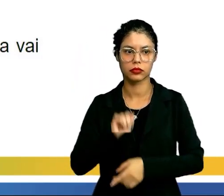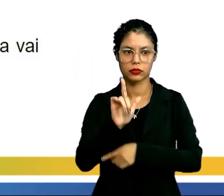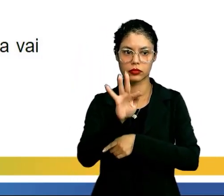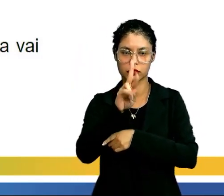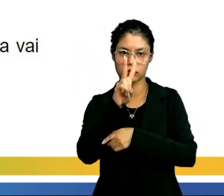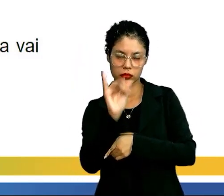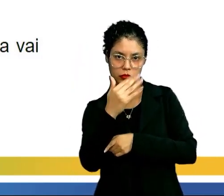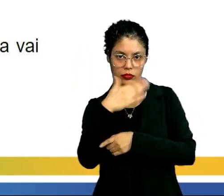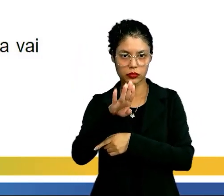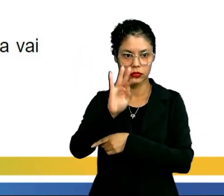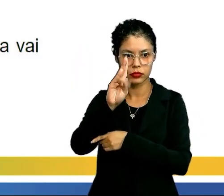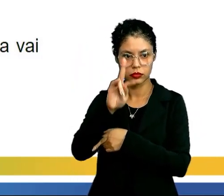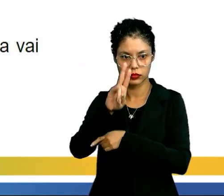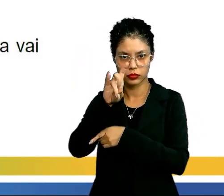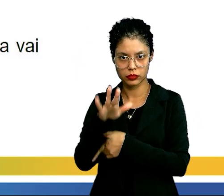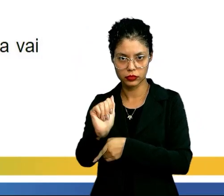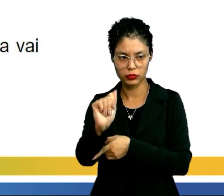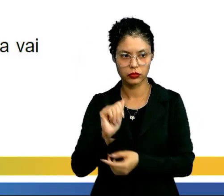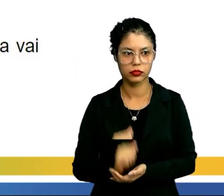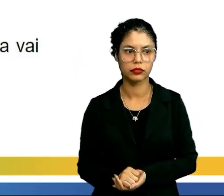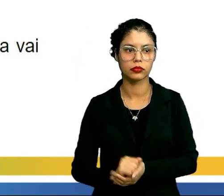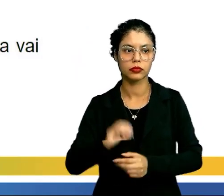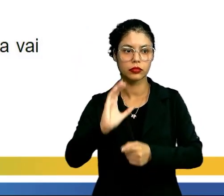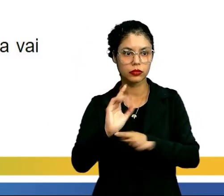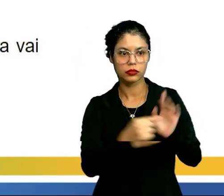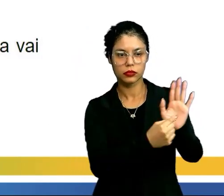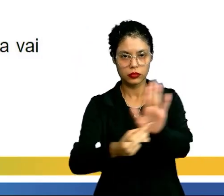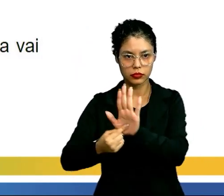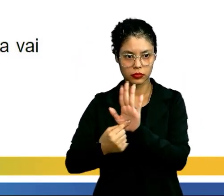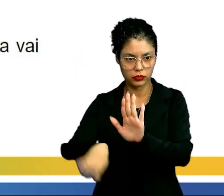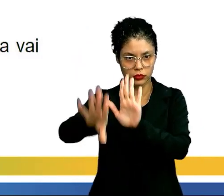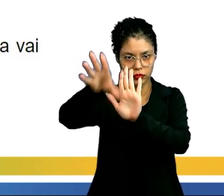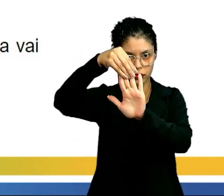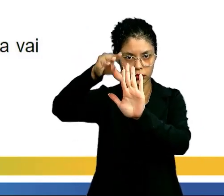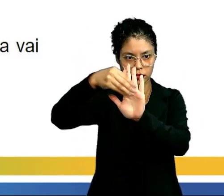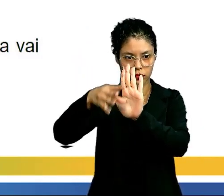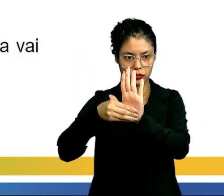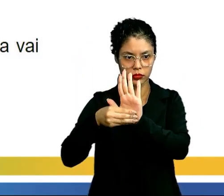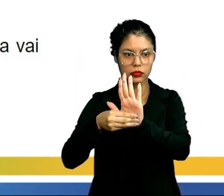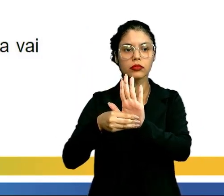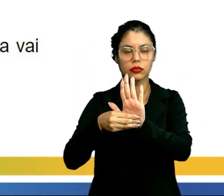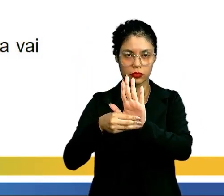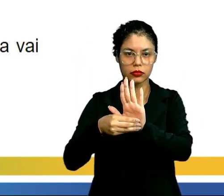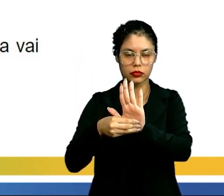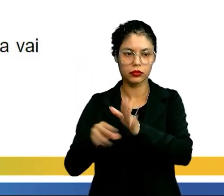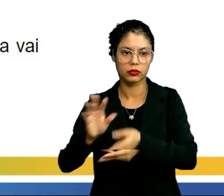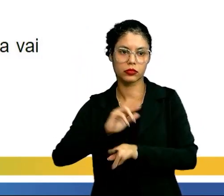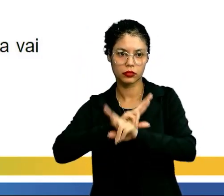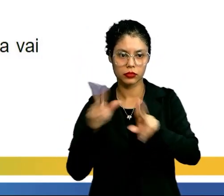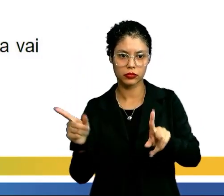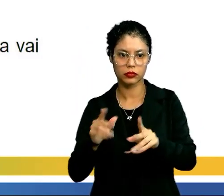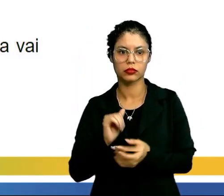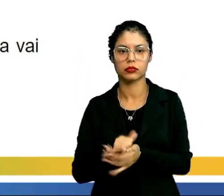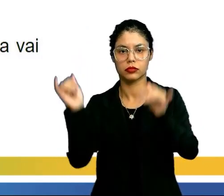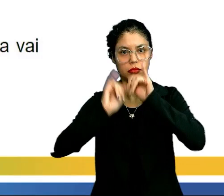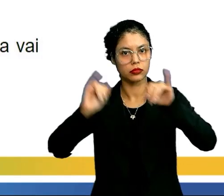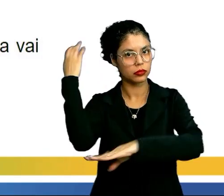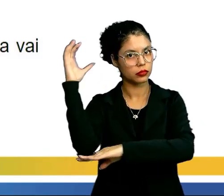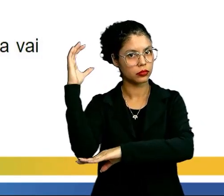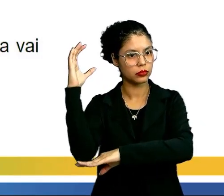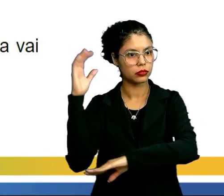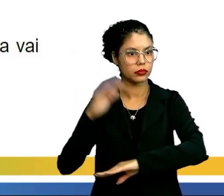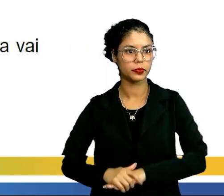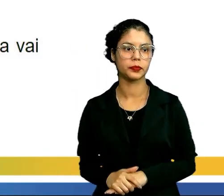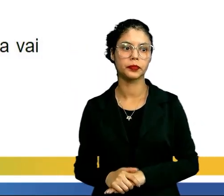os cientistas da Grã-Bretanha. Na letra C, apresentar citações de diferentes fontes de